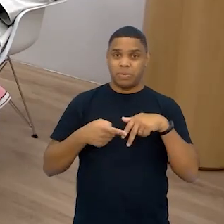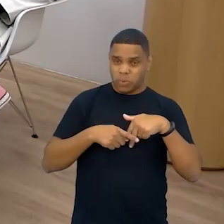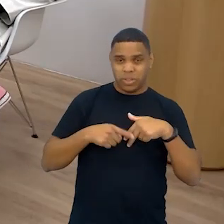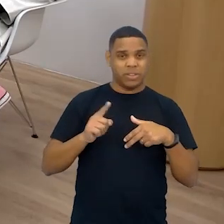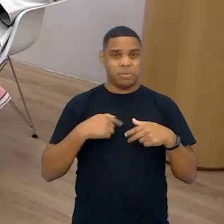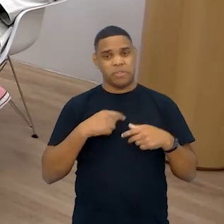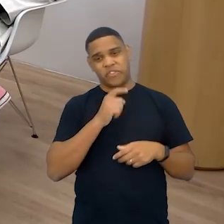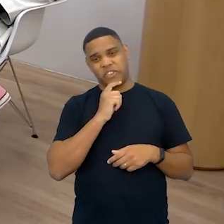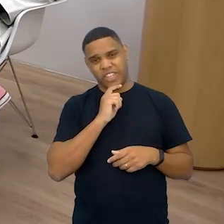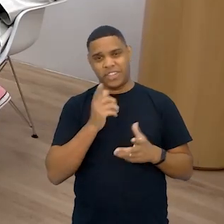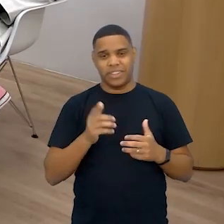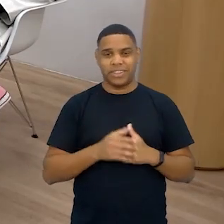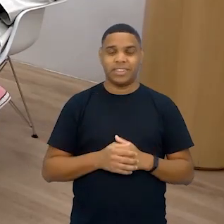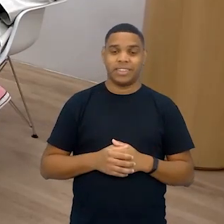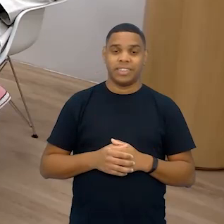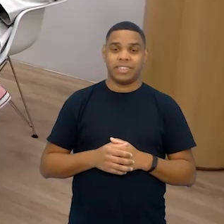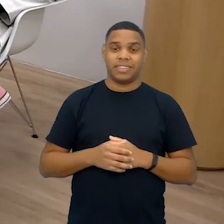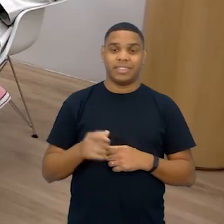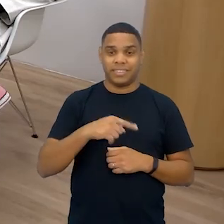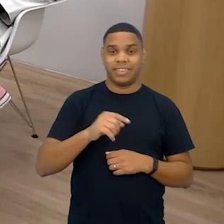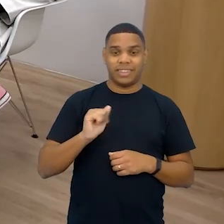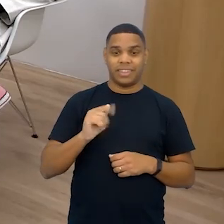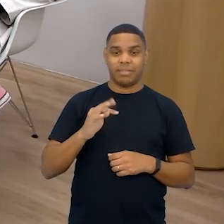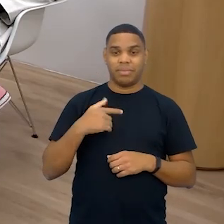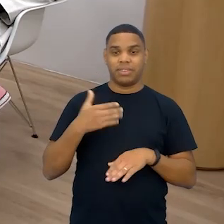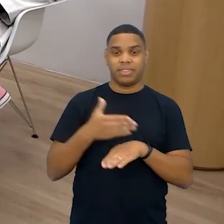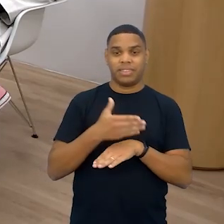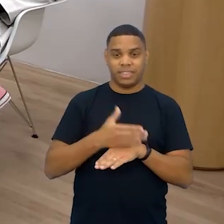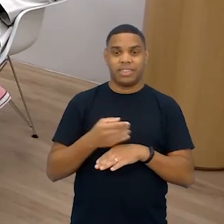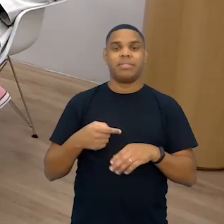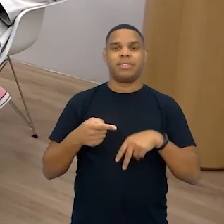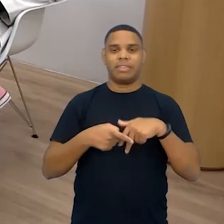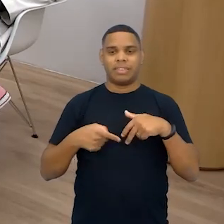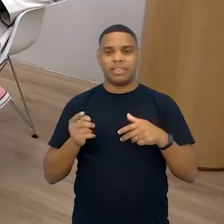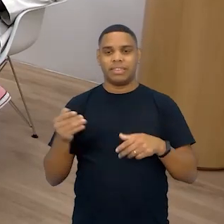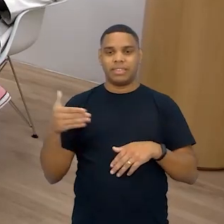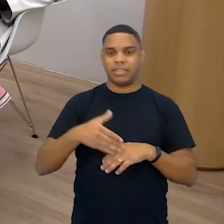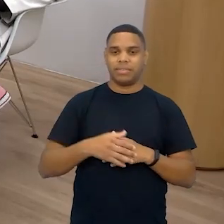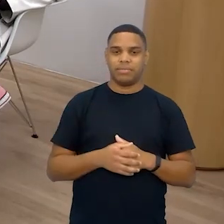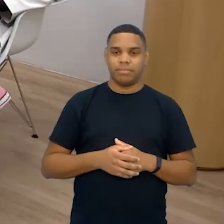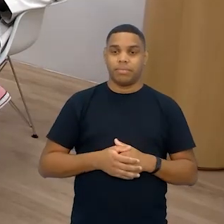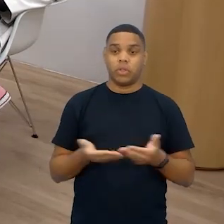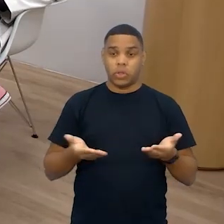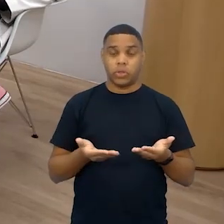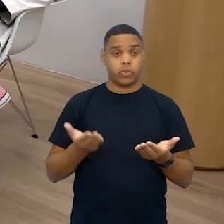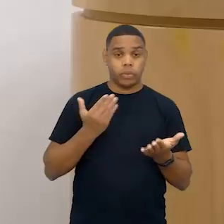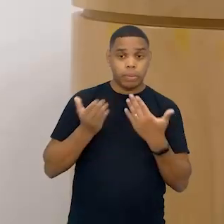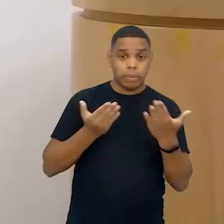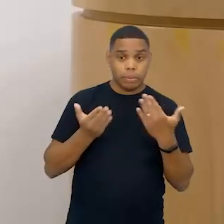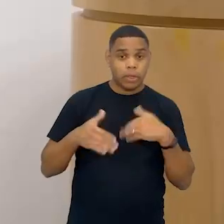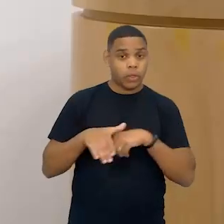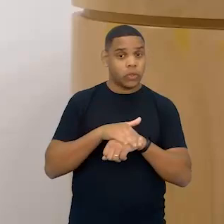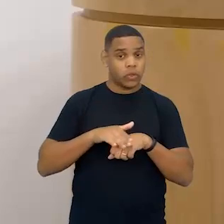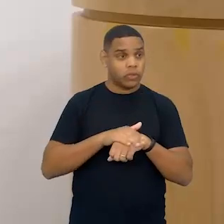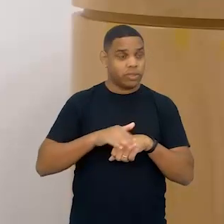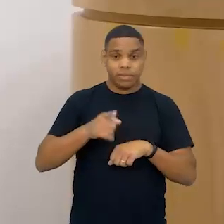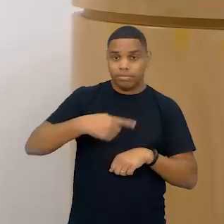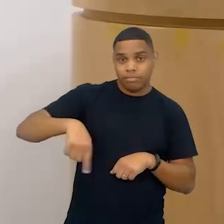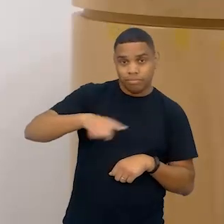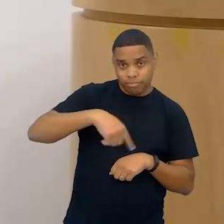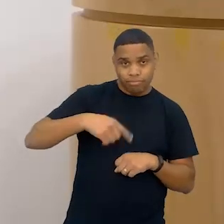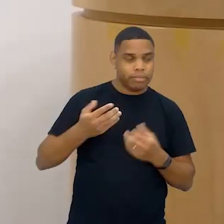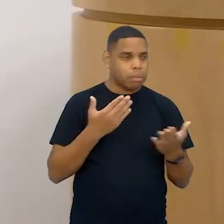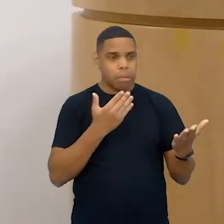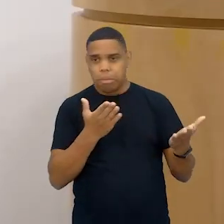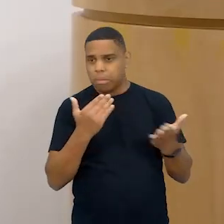aí que costuma acompanhar os ATPC aí sabe que eu sempre venho de bermuda. E hoje a gente vai trocar uma ideia, conversar um pouco com